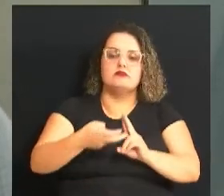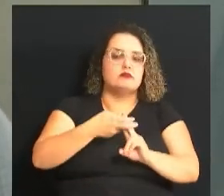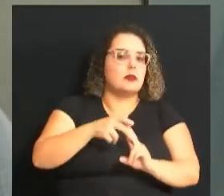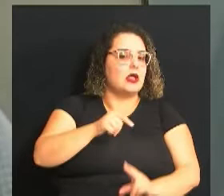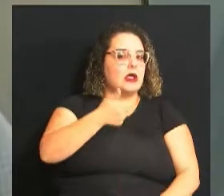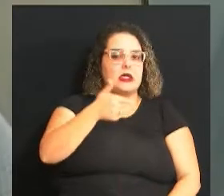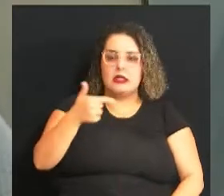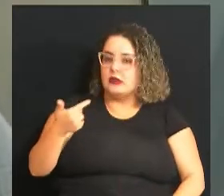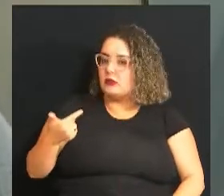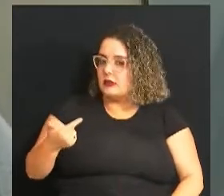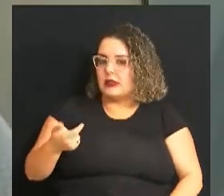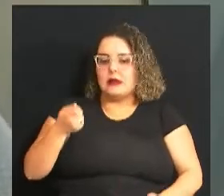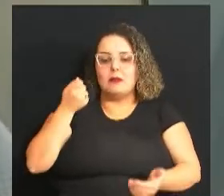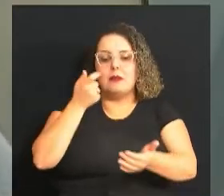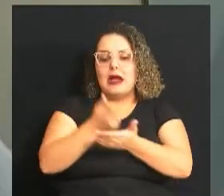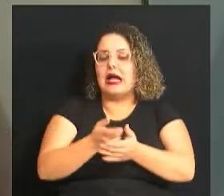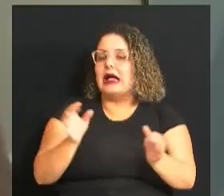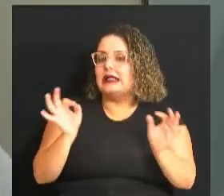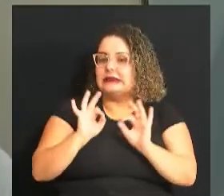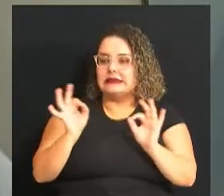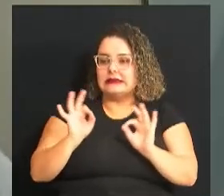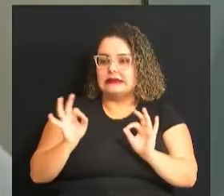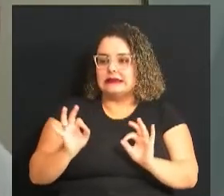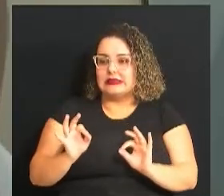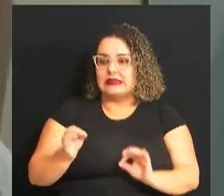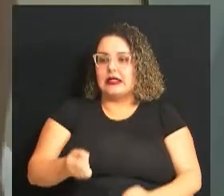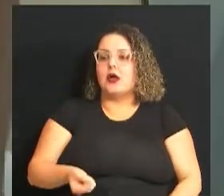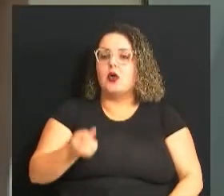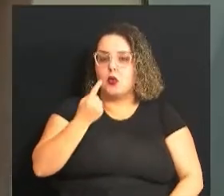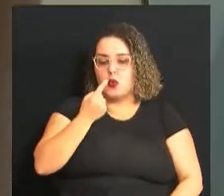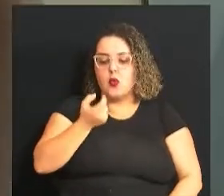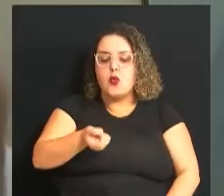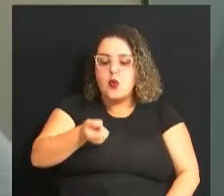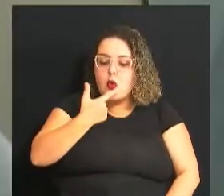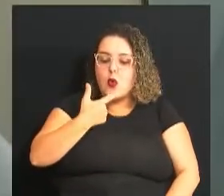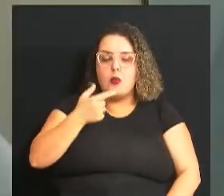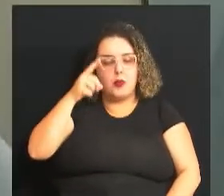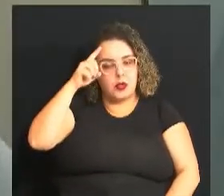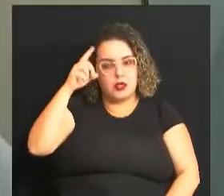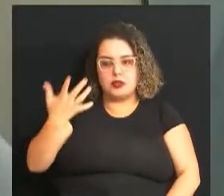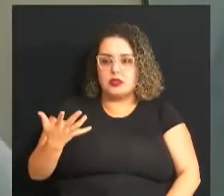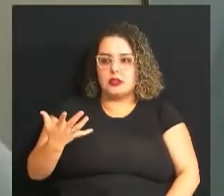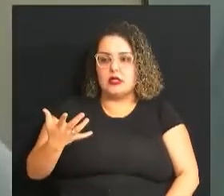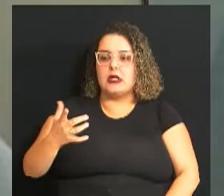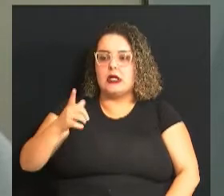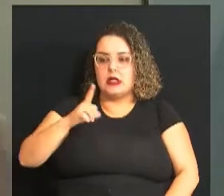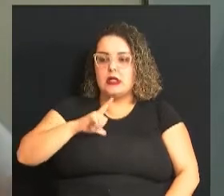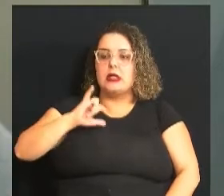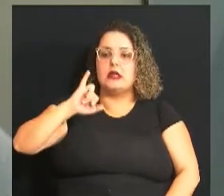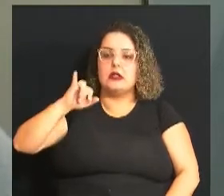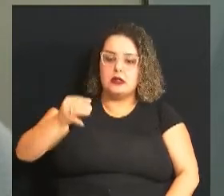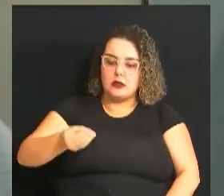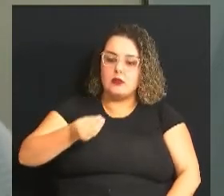para o paciente, o paciente pode, com apenas um comprimido por dia, ter uma chance de cura